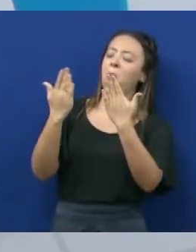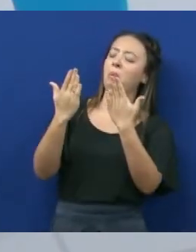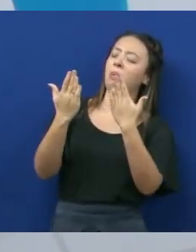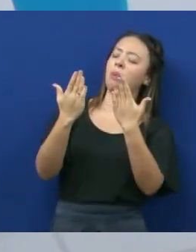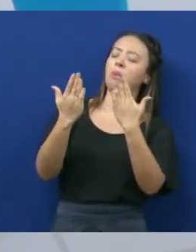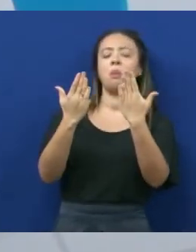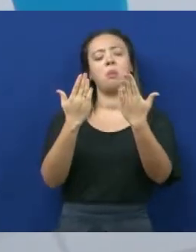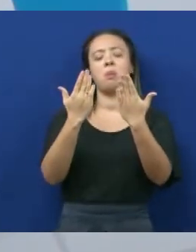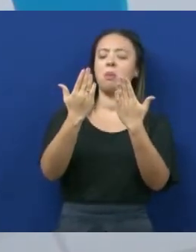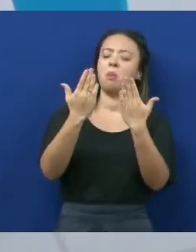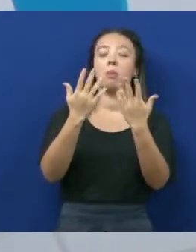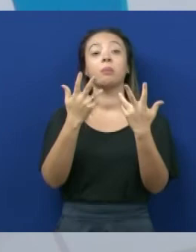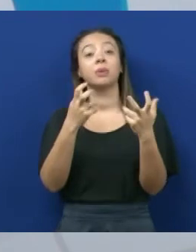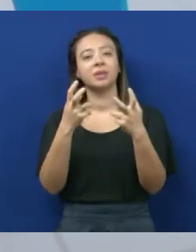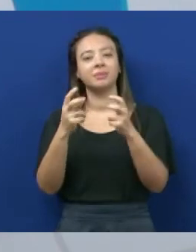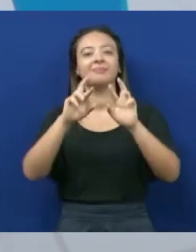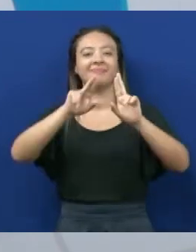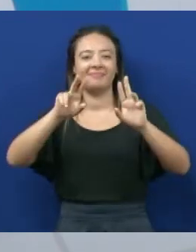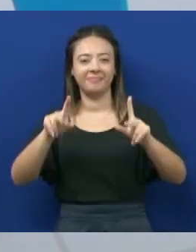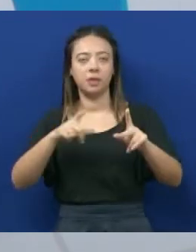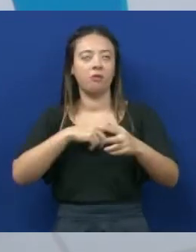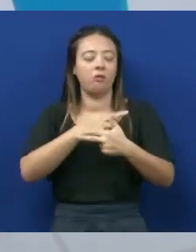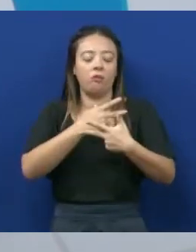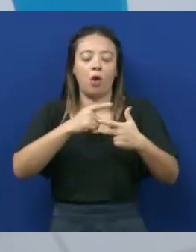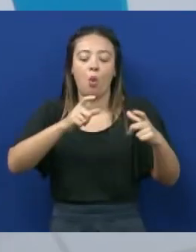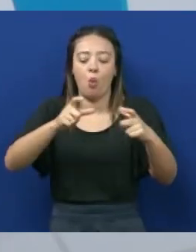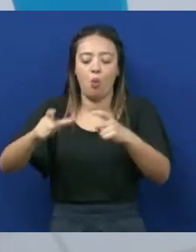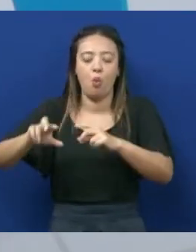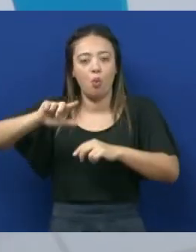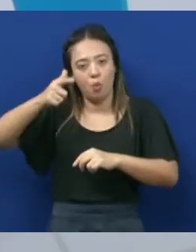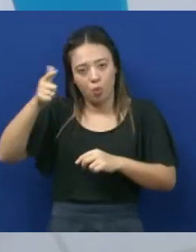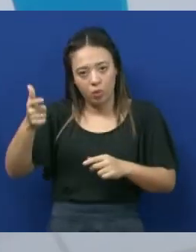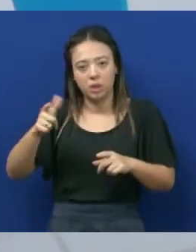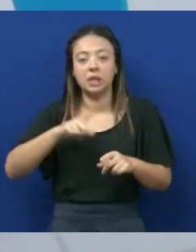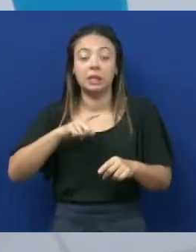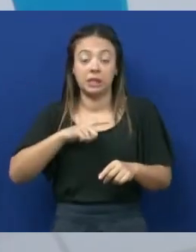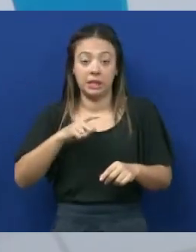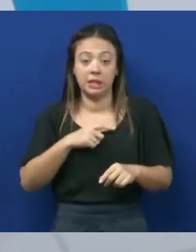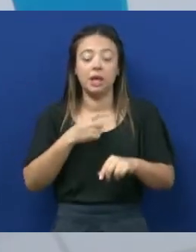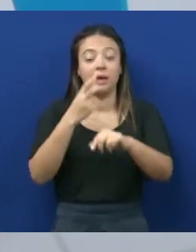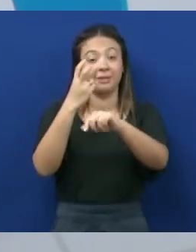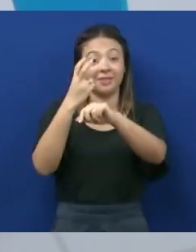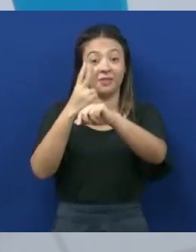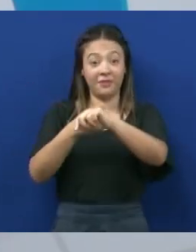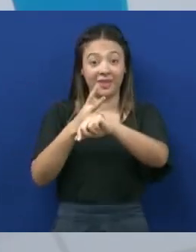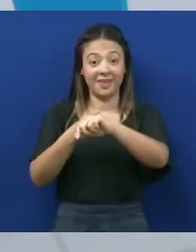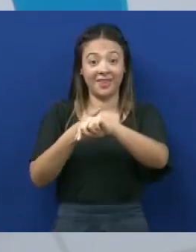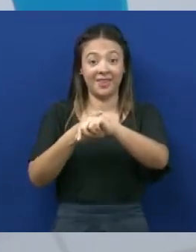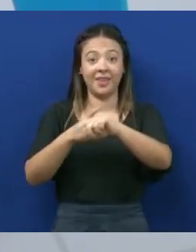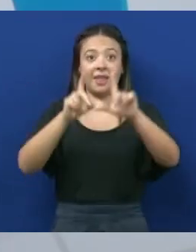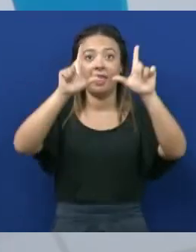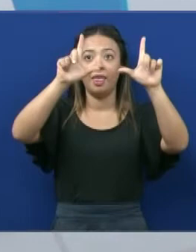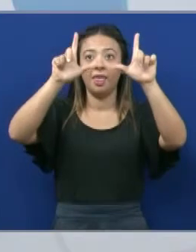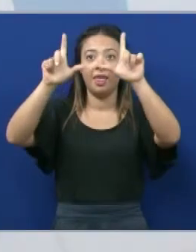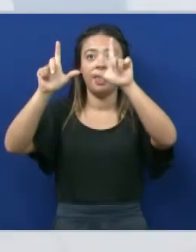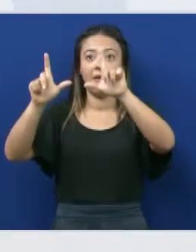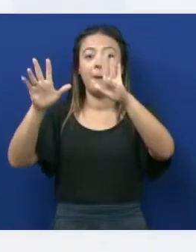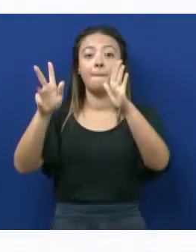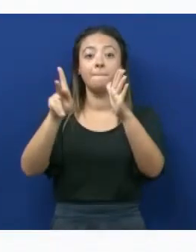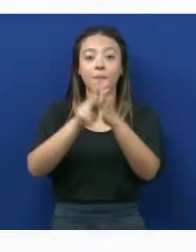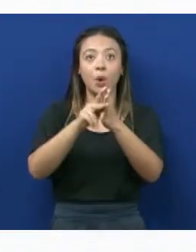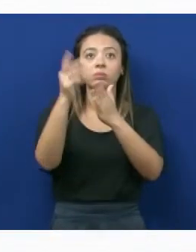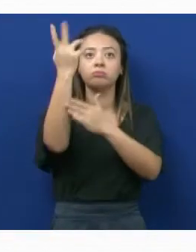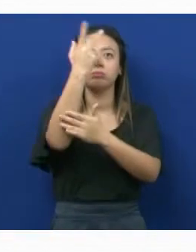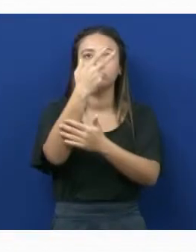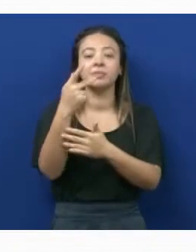que não é só daqui, que em outros lugares também existem os vitrais. São desenhos feitos nos vidros, por